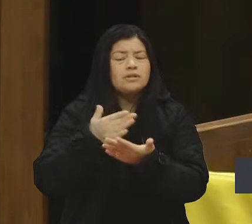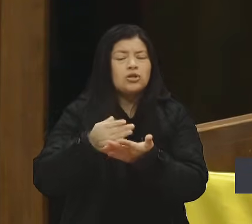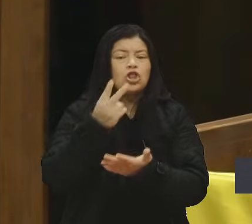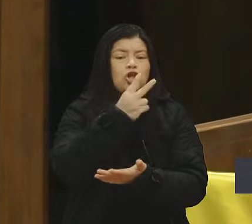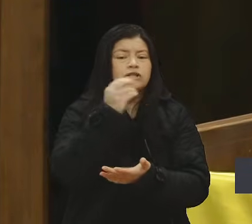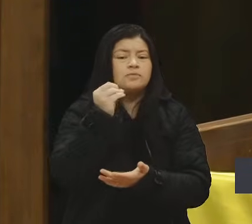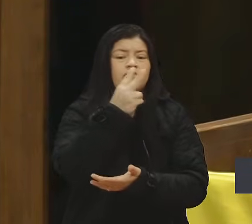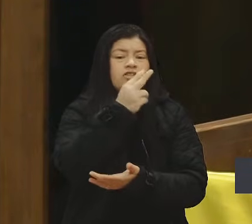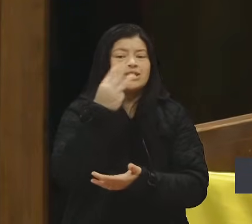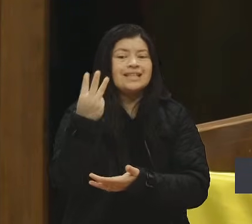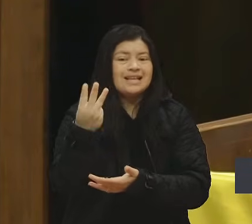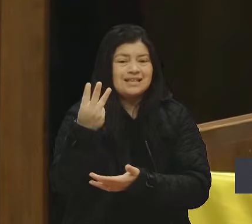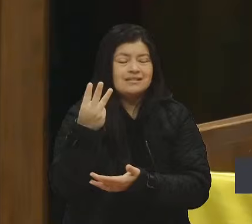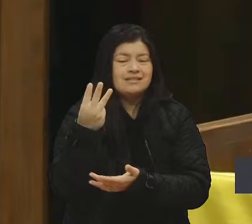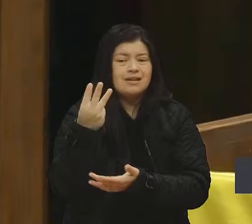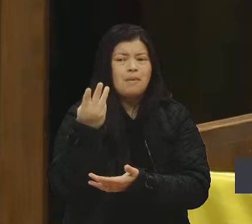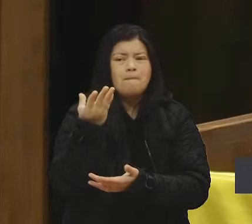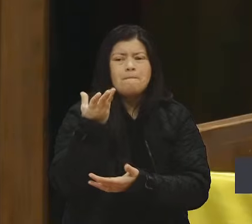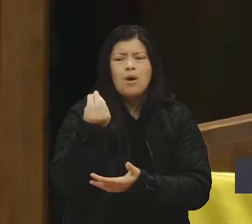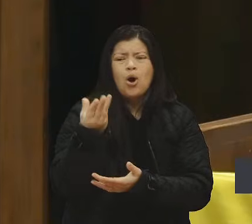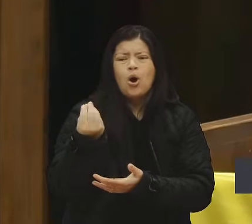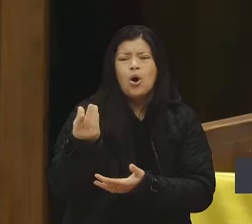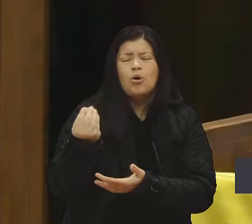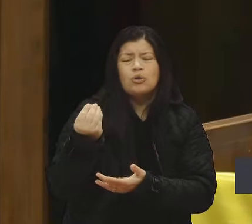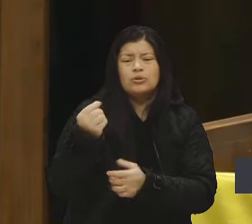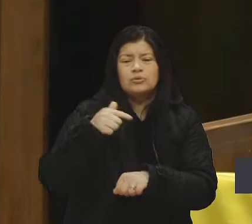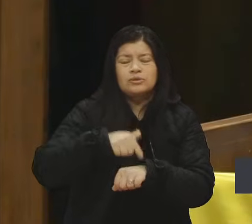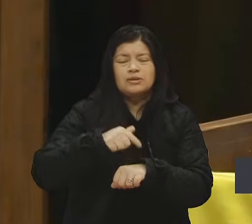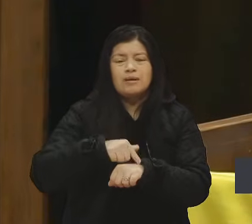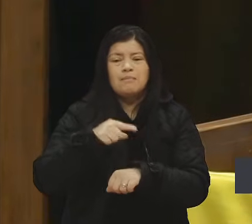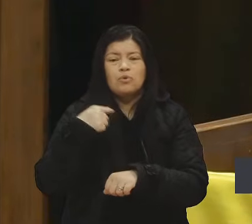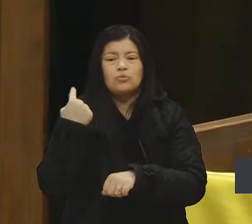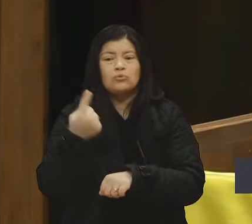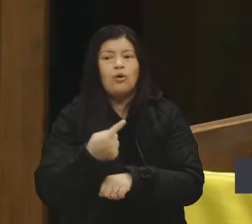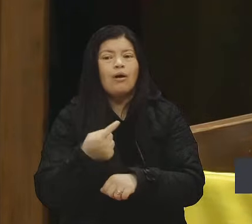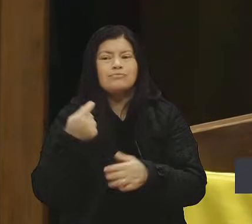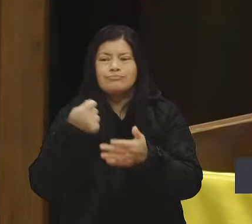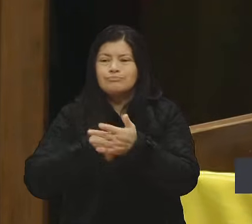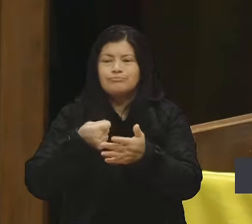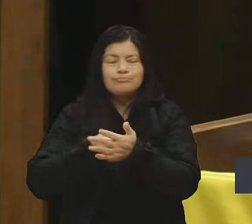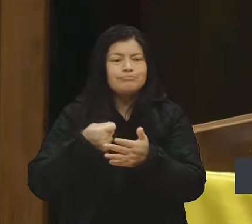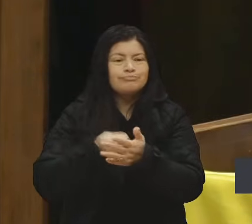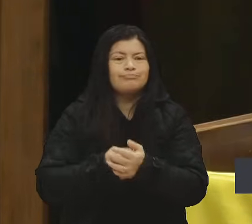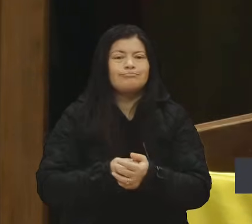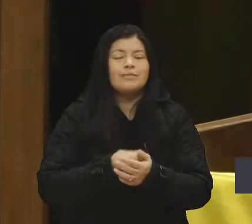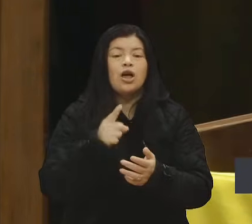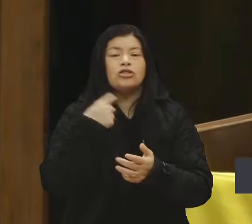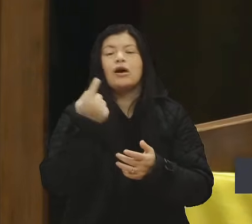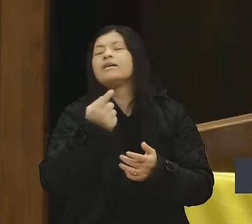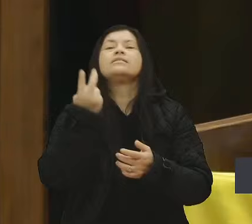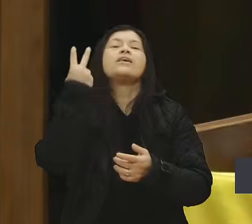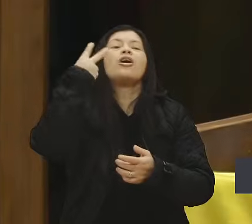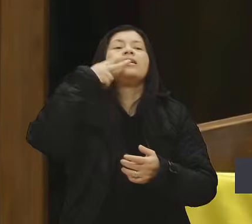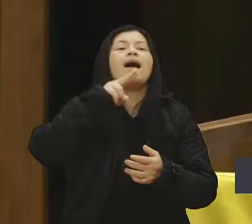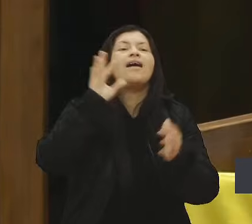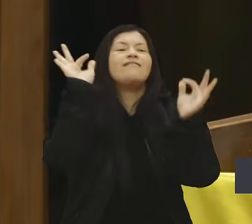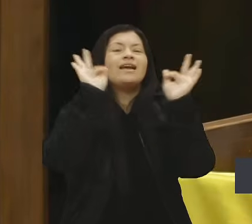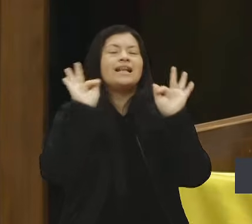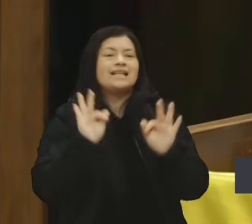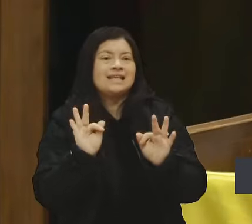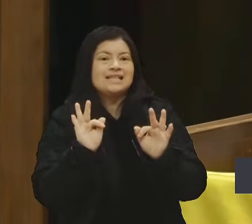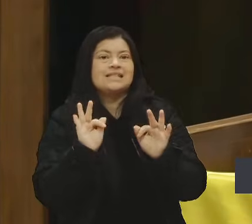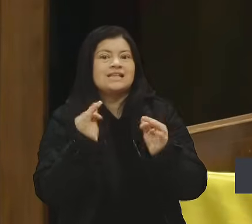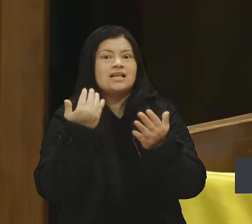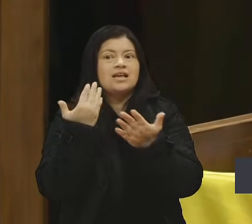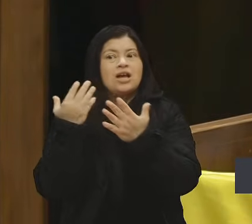Já faz muito tempo que nós estamos nessa briga. E a gente fica muito feliz de ver que estudantes e comunidade estão